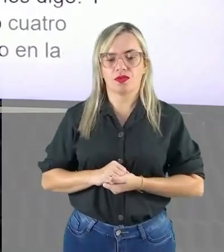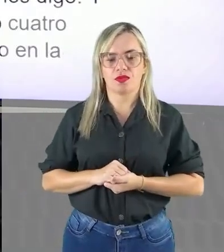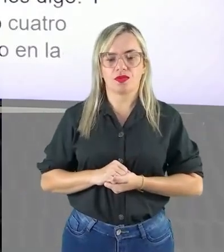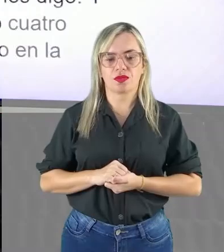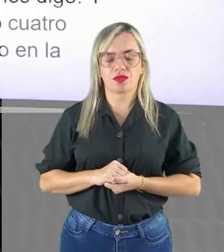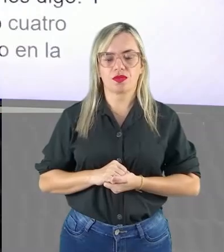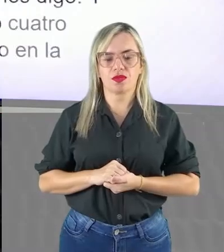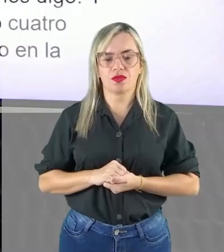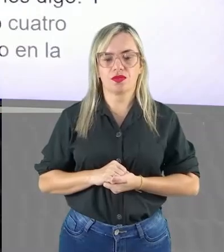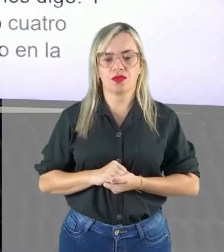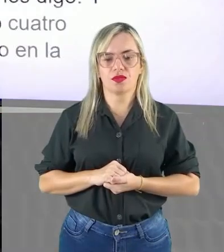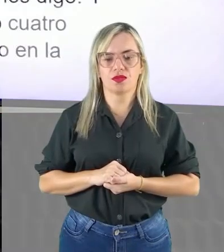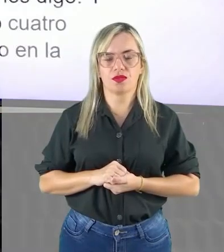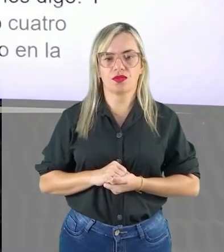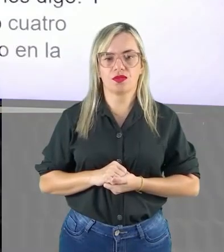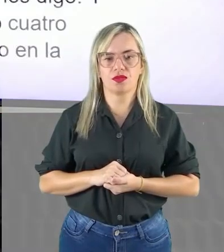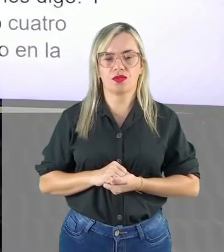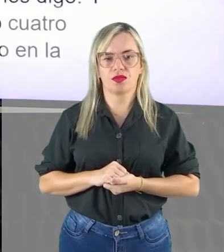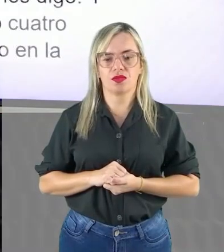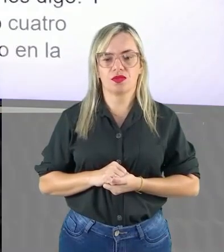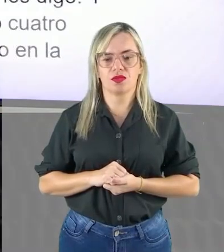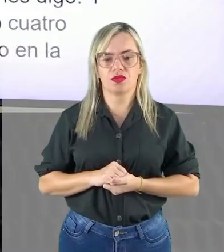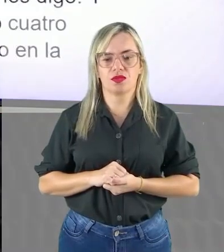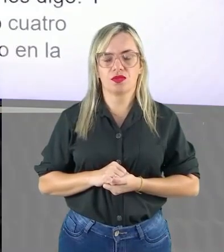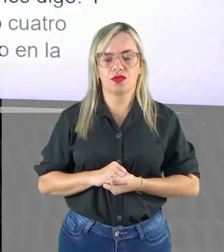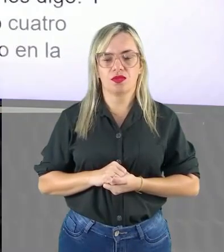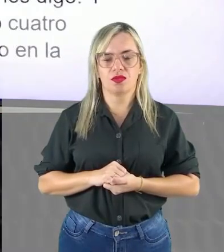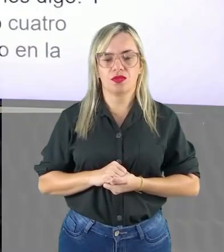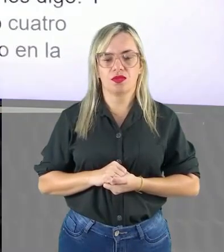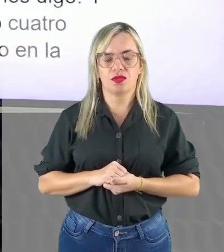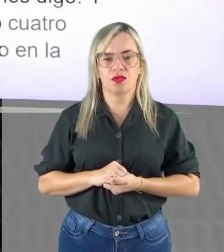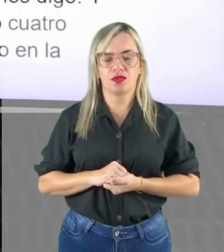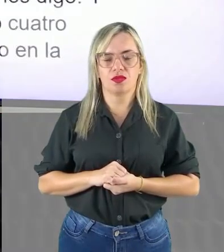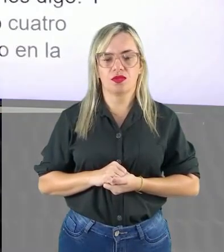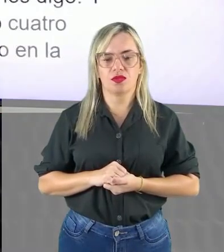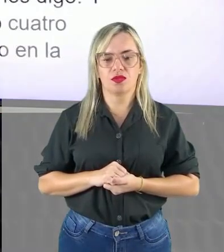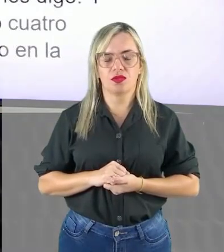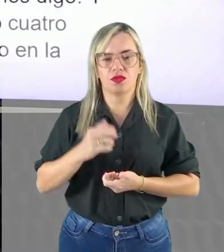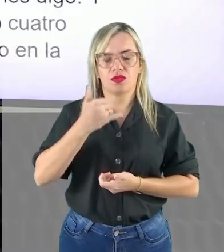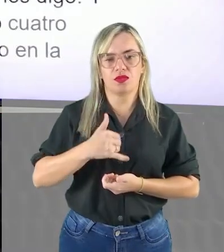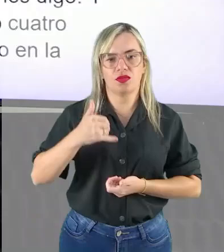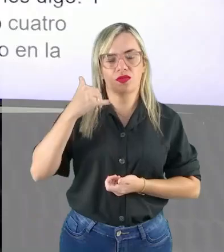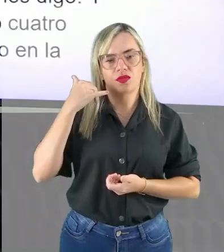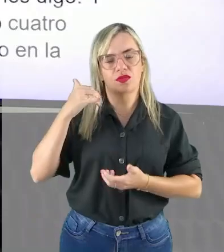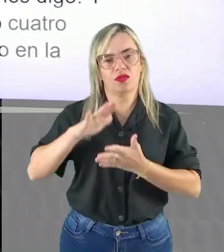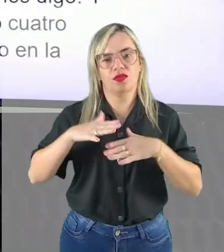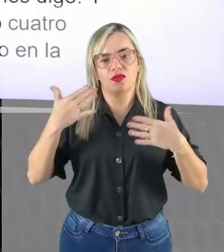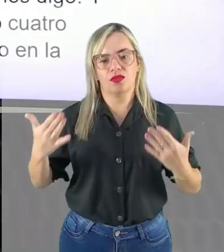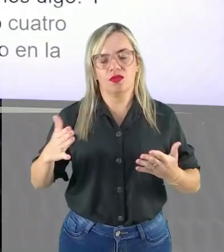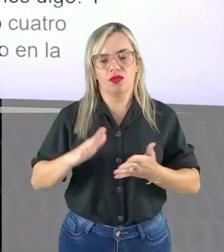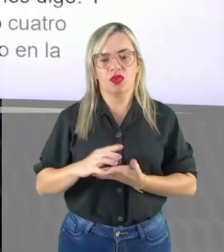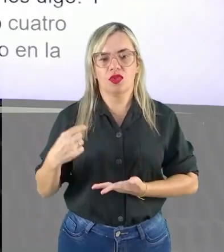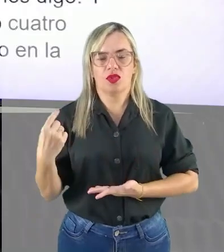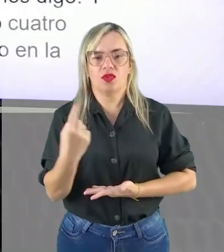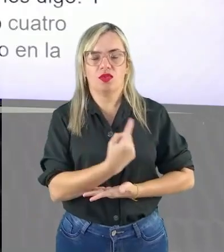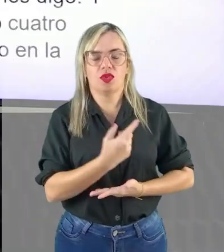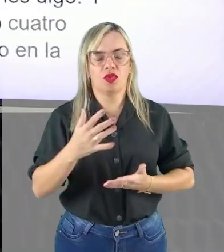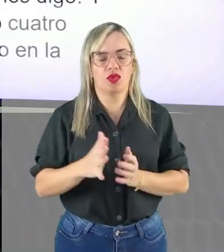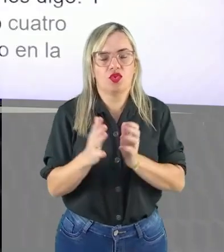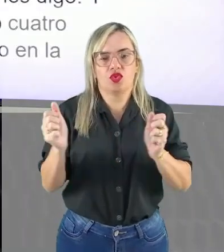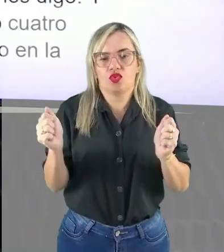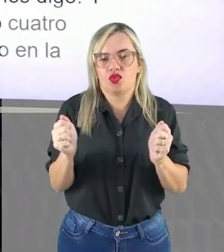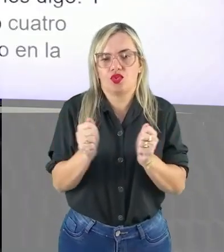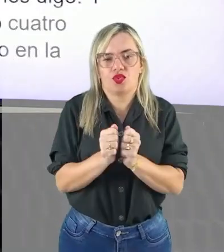móvil, nós outros, somos nós outros mesmos. Ou seja, o telefone, o celular, somos nós mesmos,